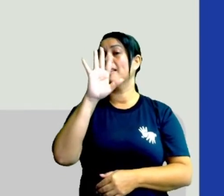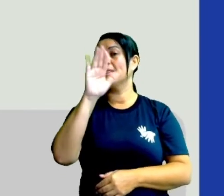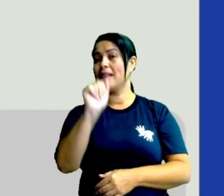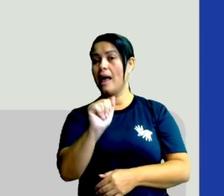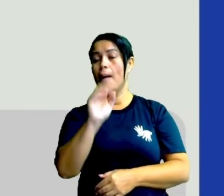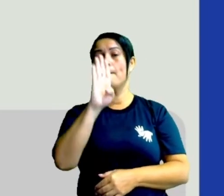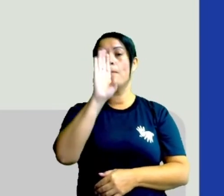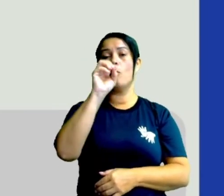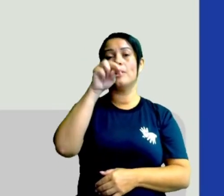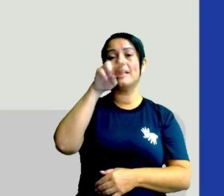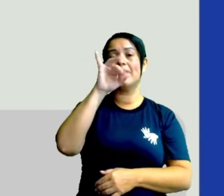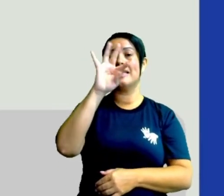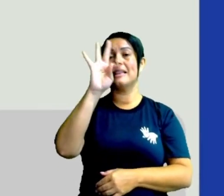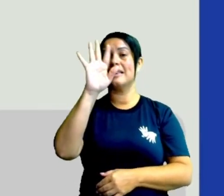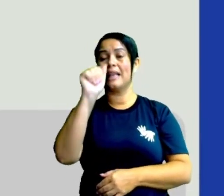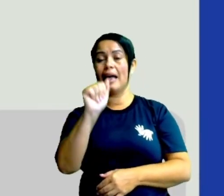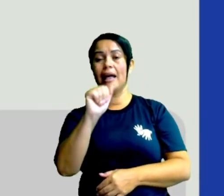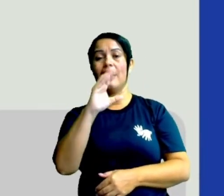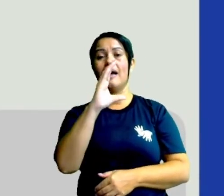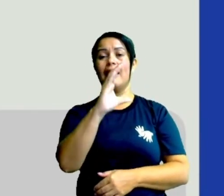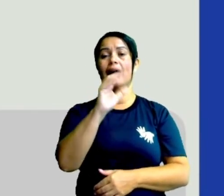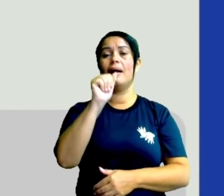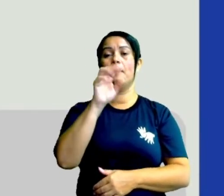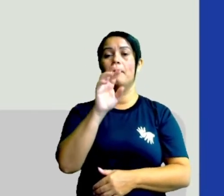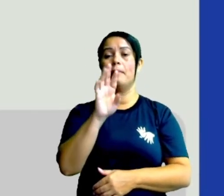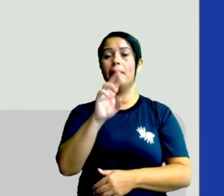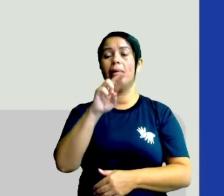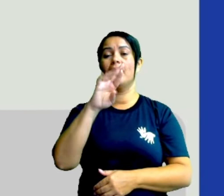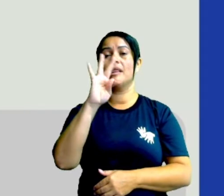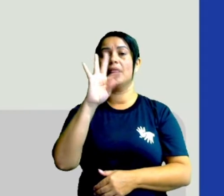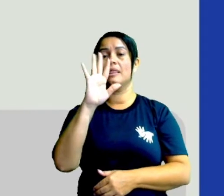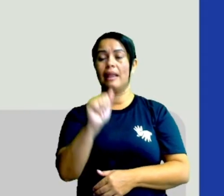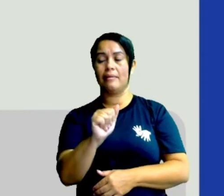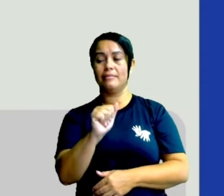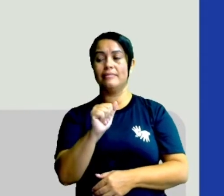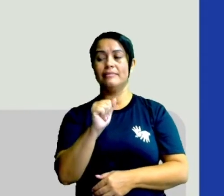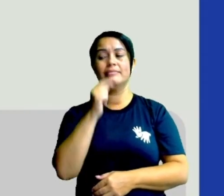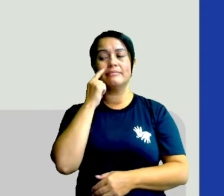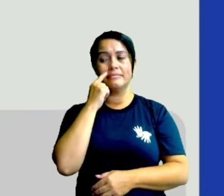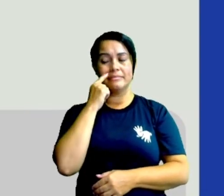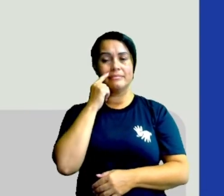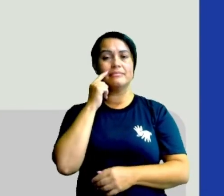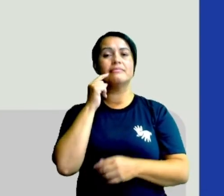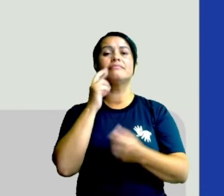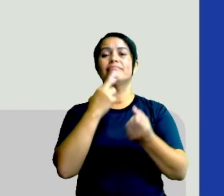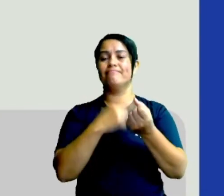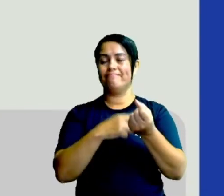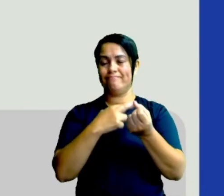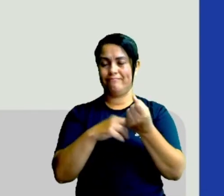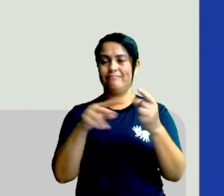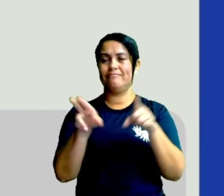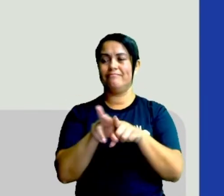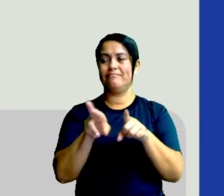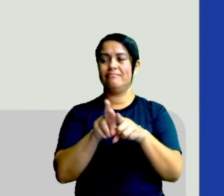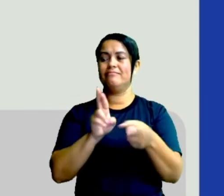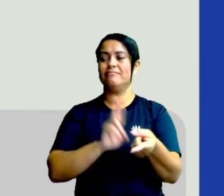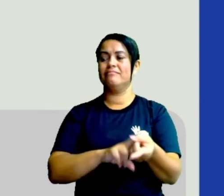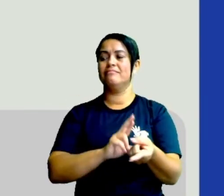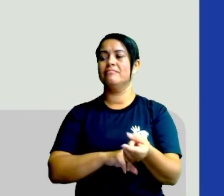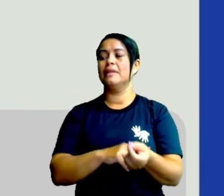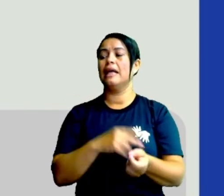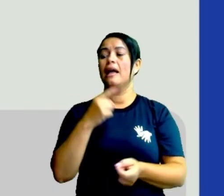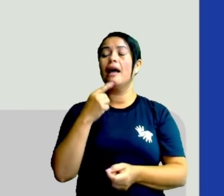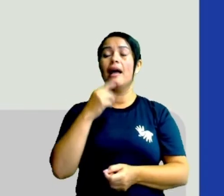cabrita então bonita cabrita rimam também